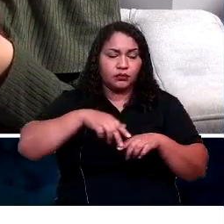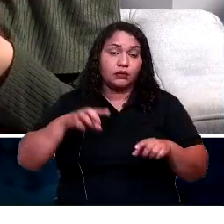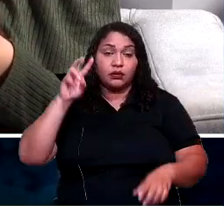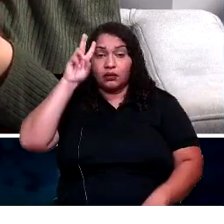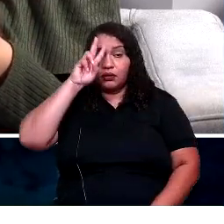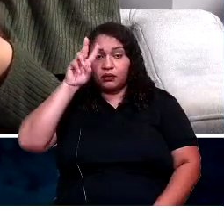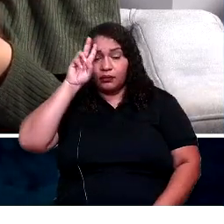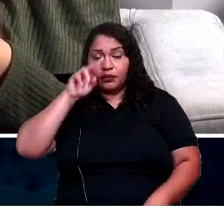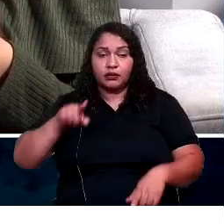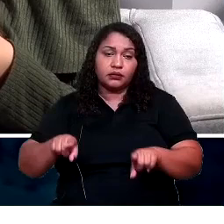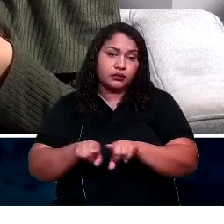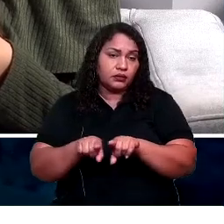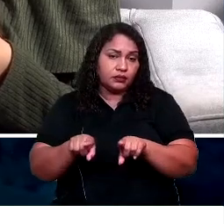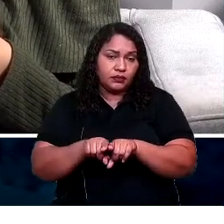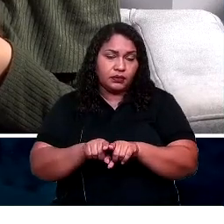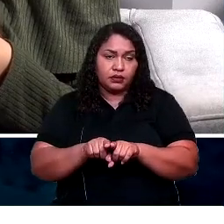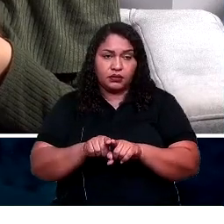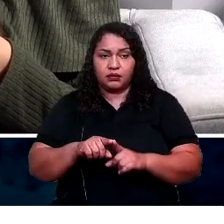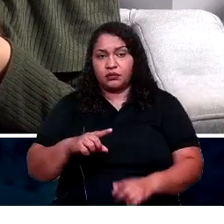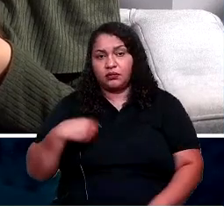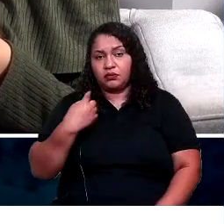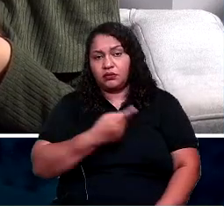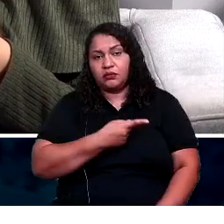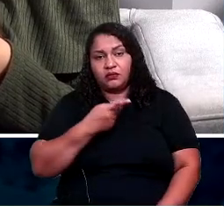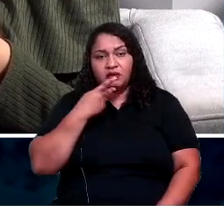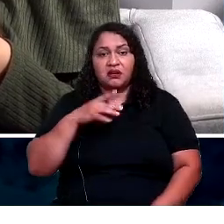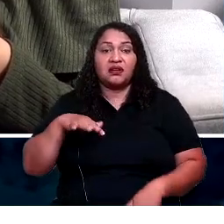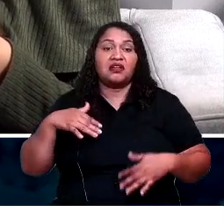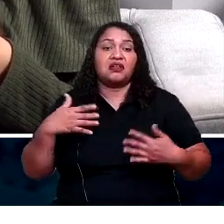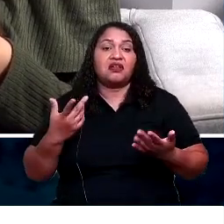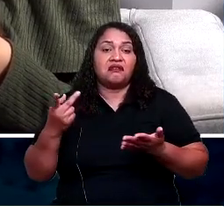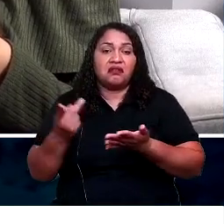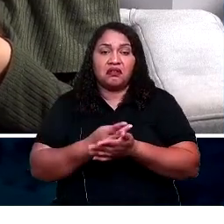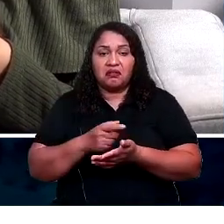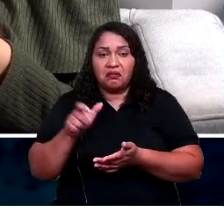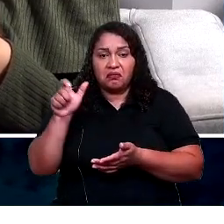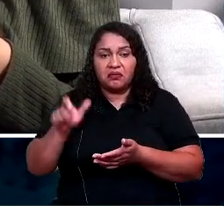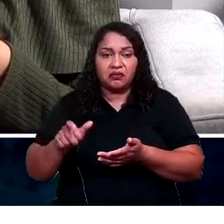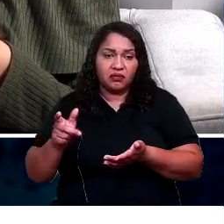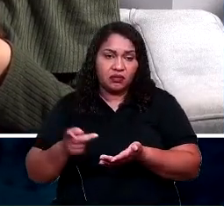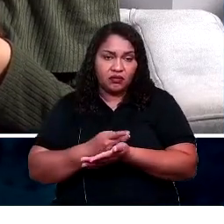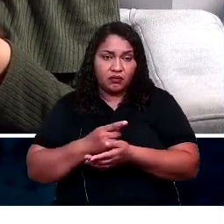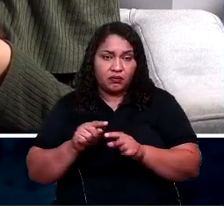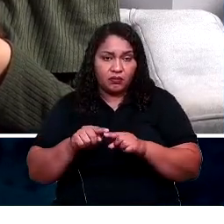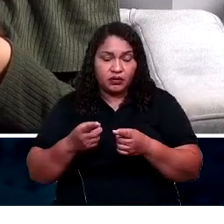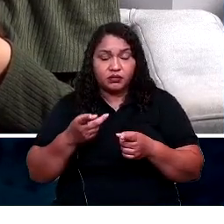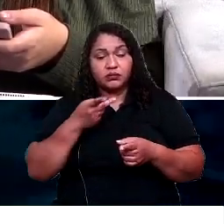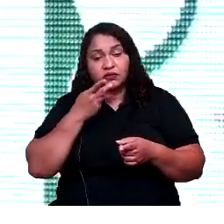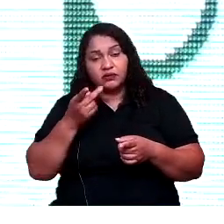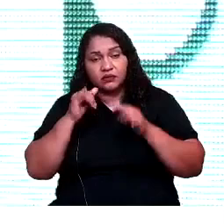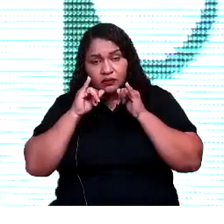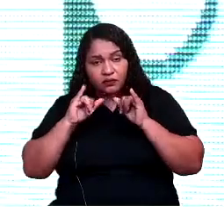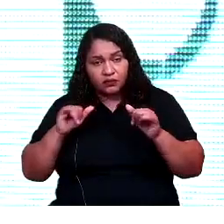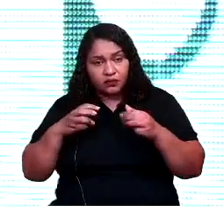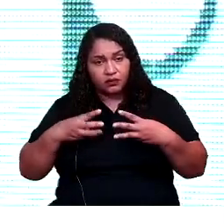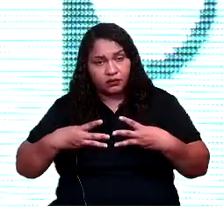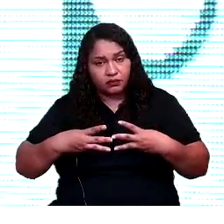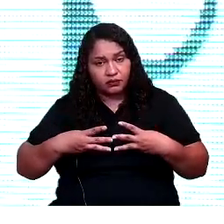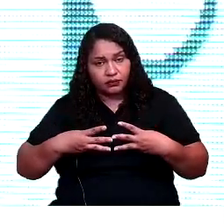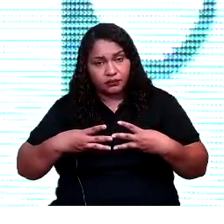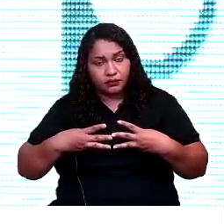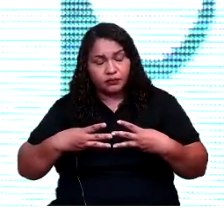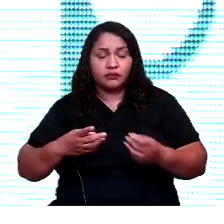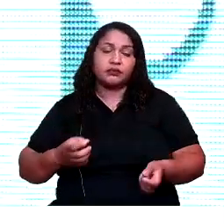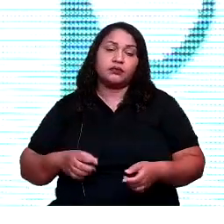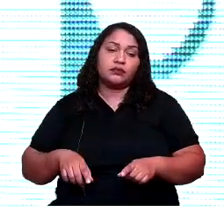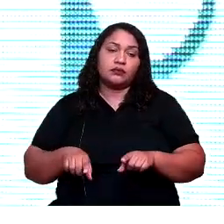pedestre lembrando gente que nós não estamos aqui dizendo que um erro o que o outro errou a gente tá trazendo dados que são do